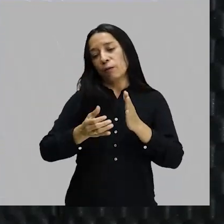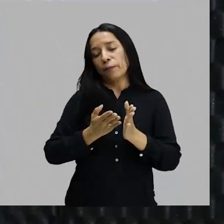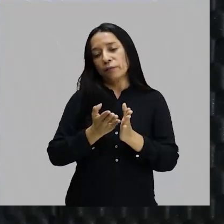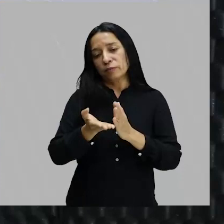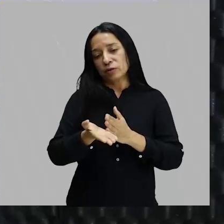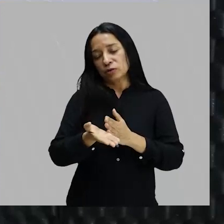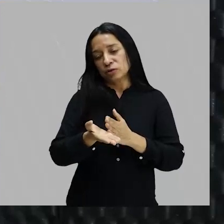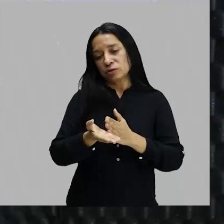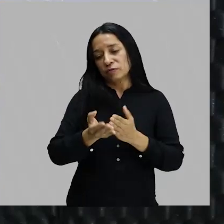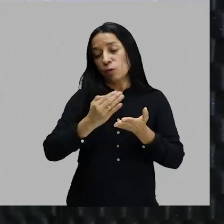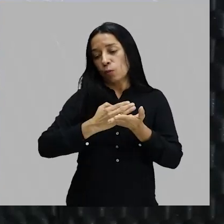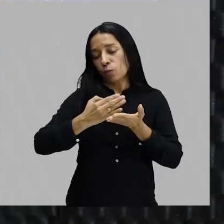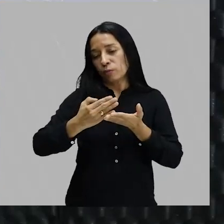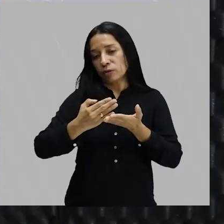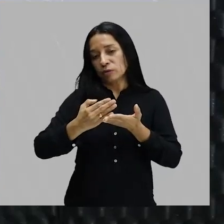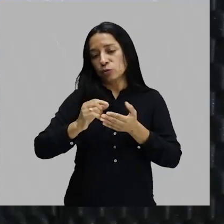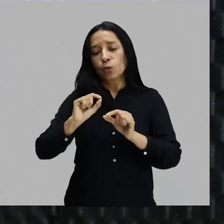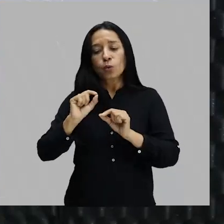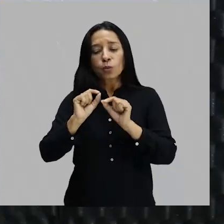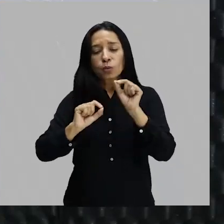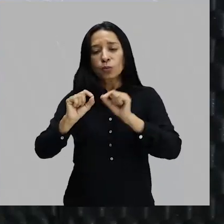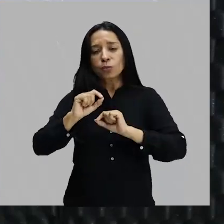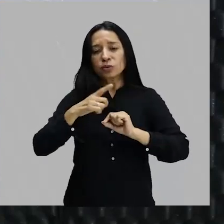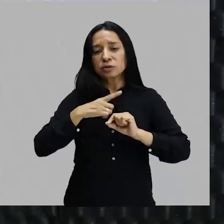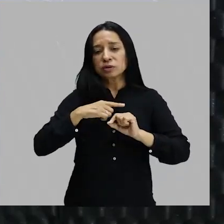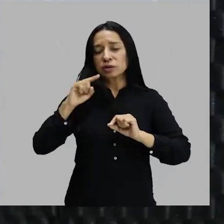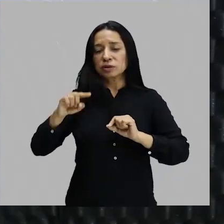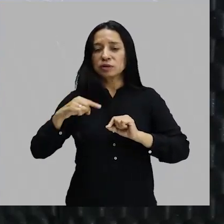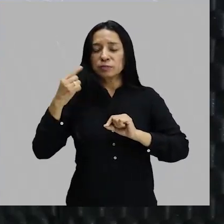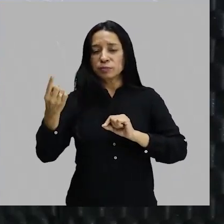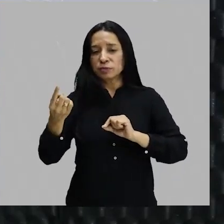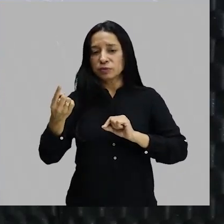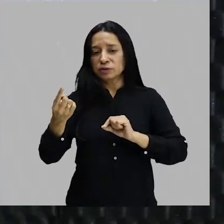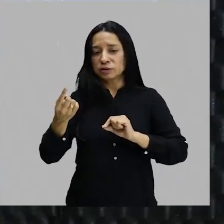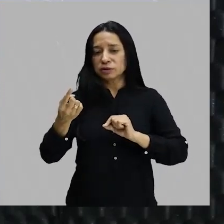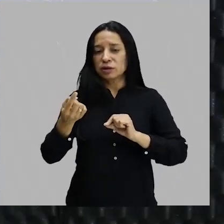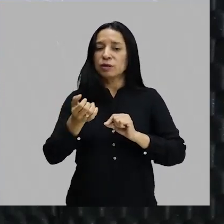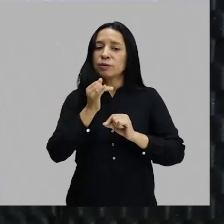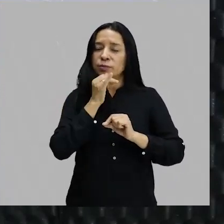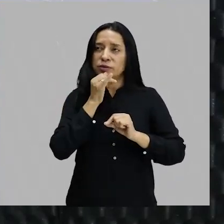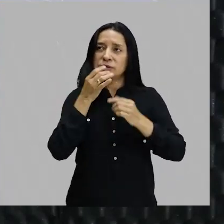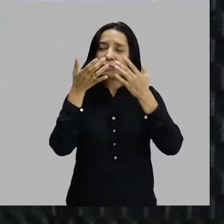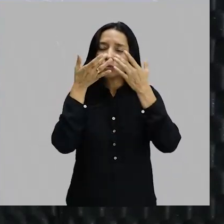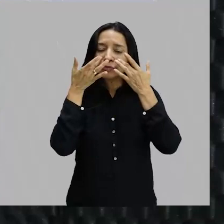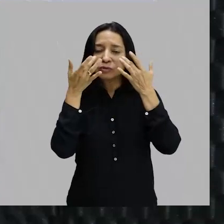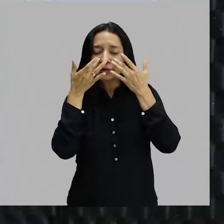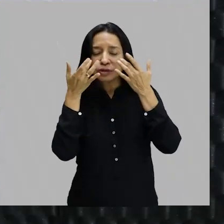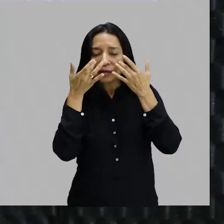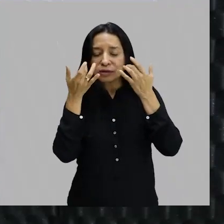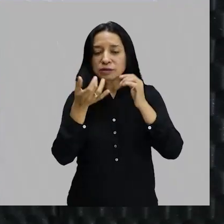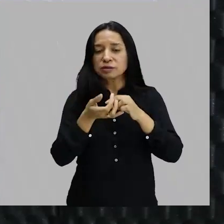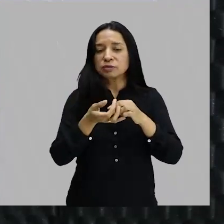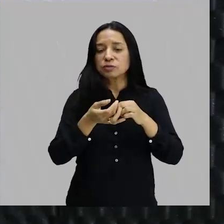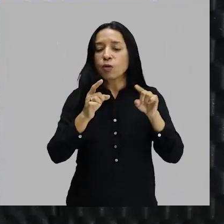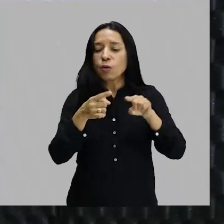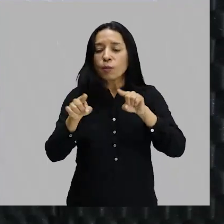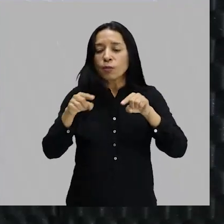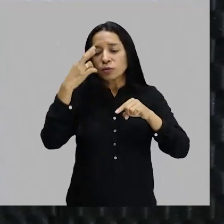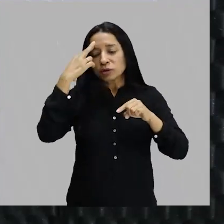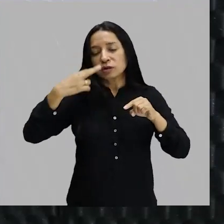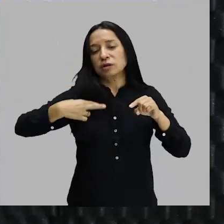de manifestações religiosas que têm a ver com a arte. Teatro religioso, música